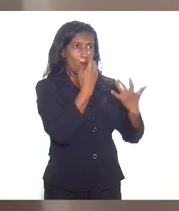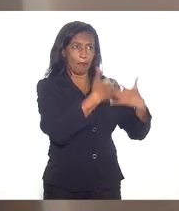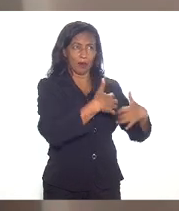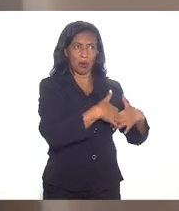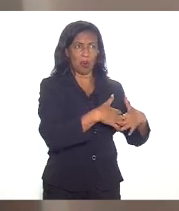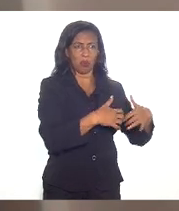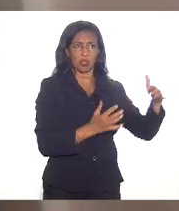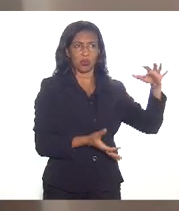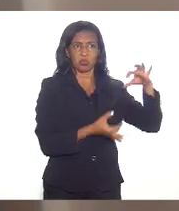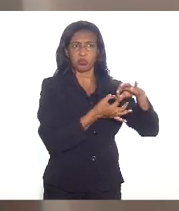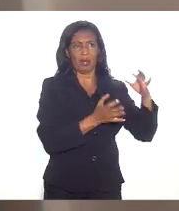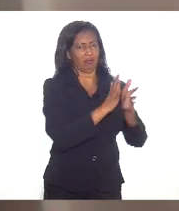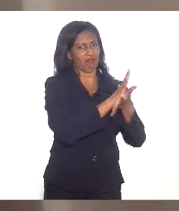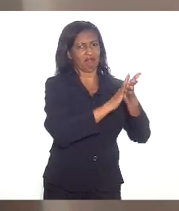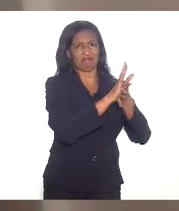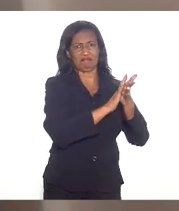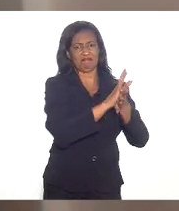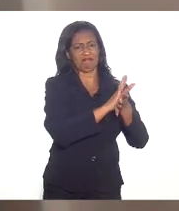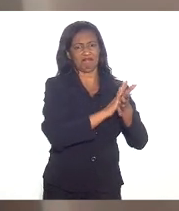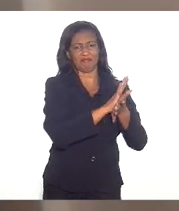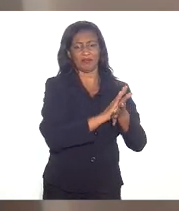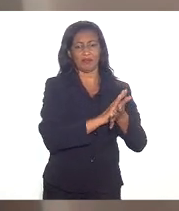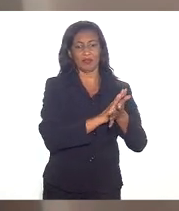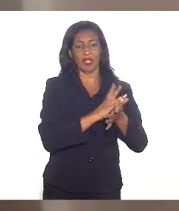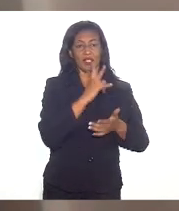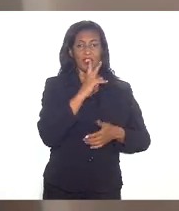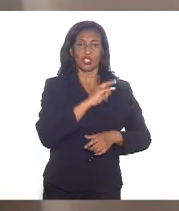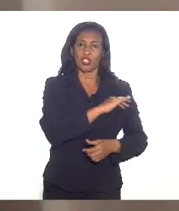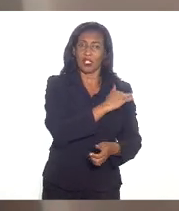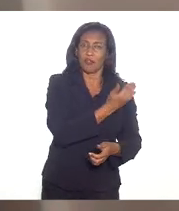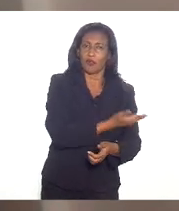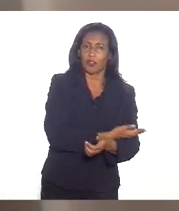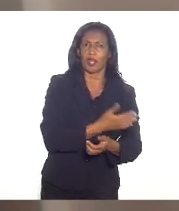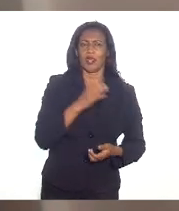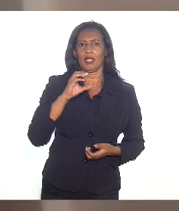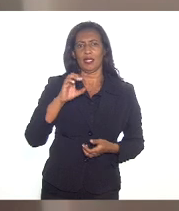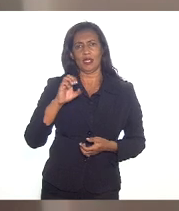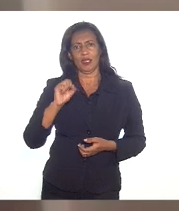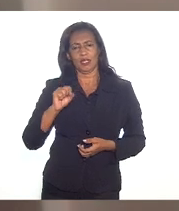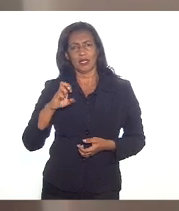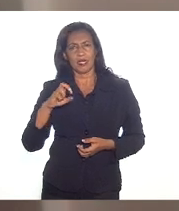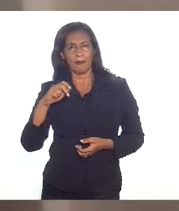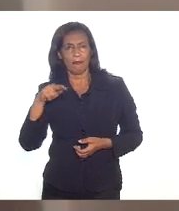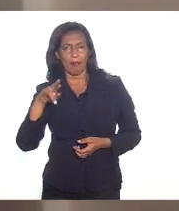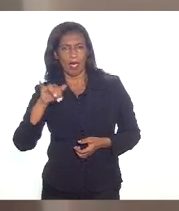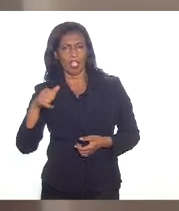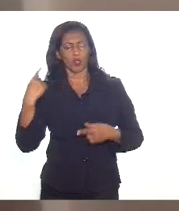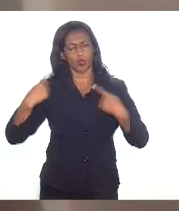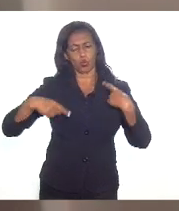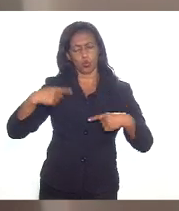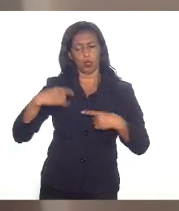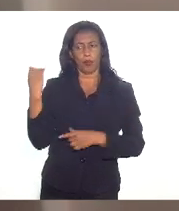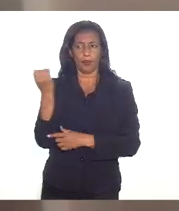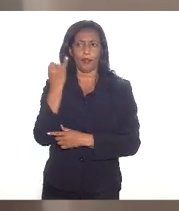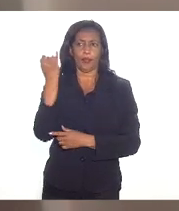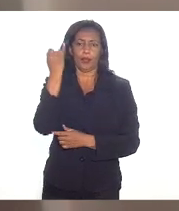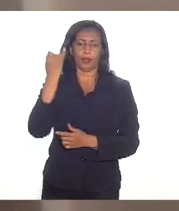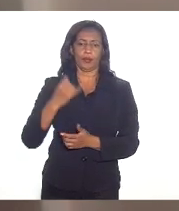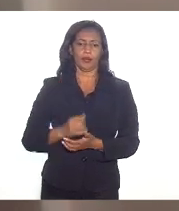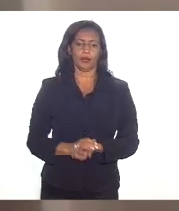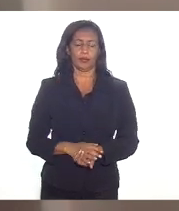essa territorialização e fortalecendo a CPR, fazendo essa discussão com ela, acho que é muito importante. Pode ir.